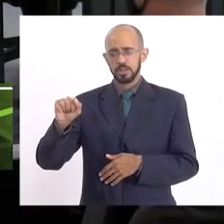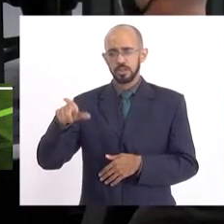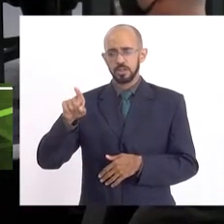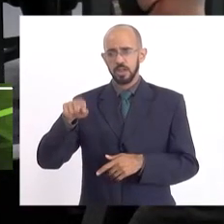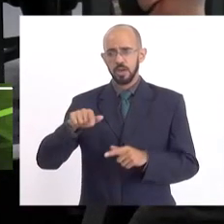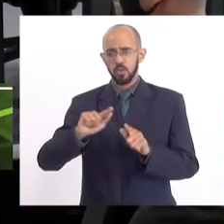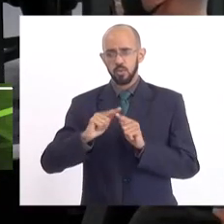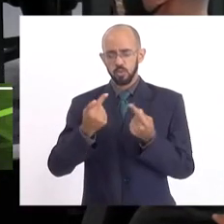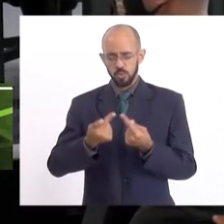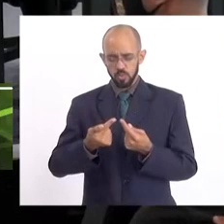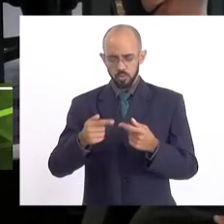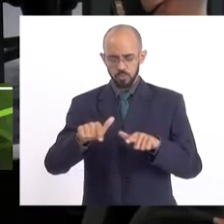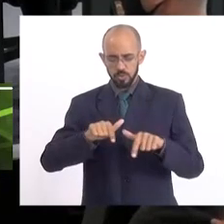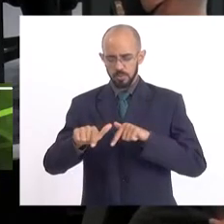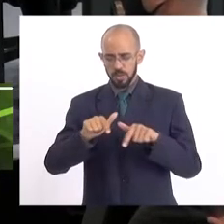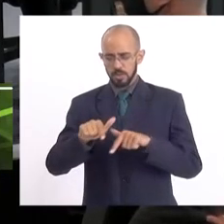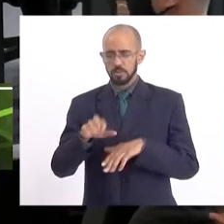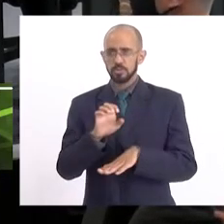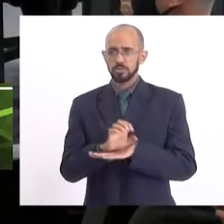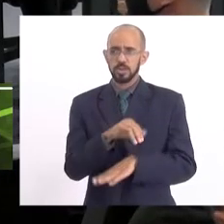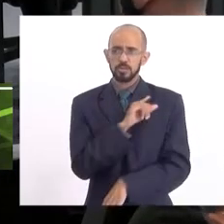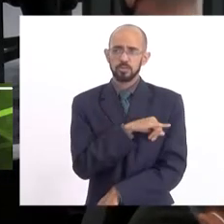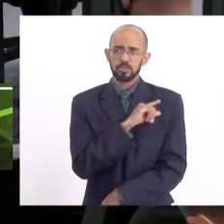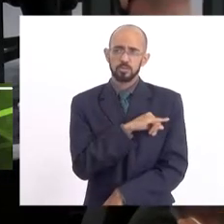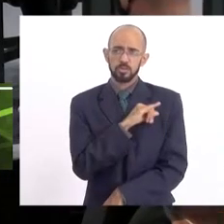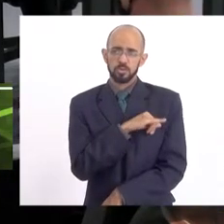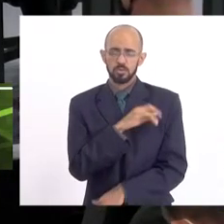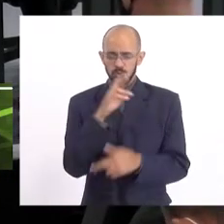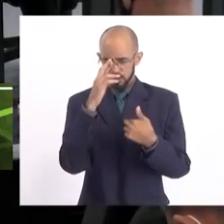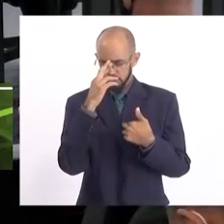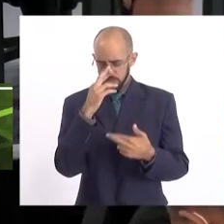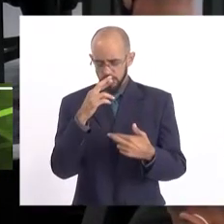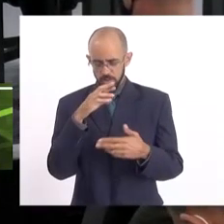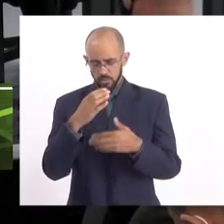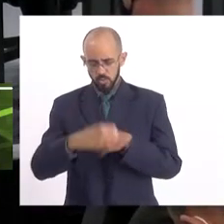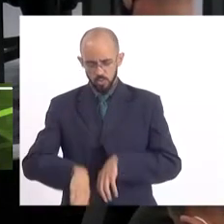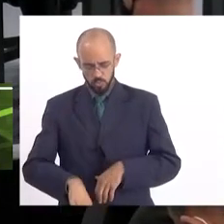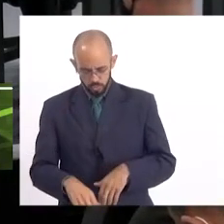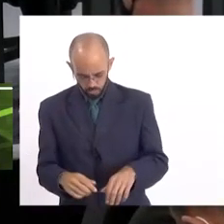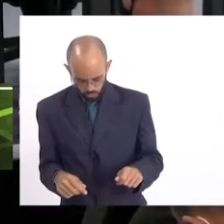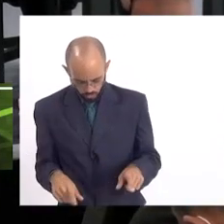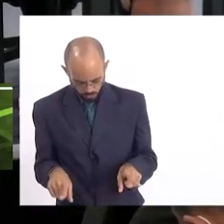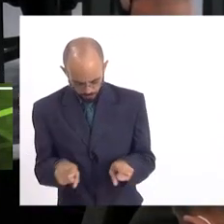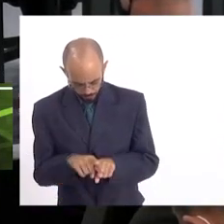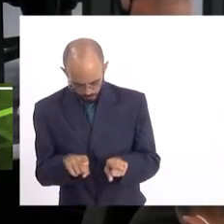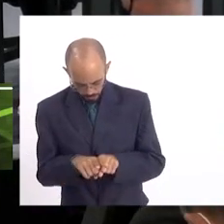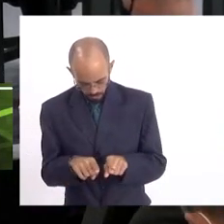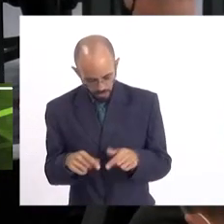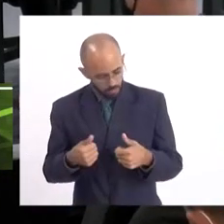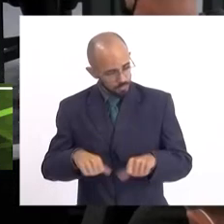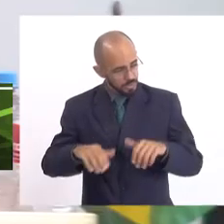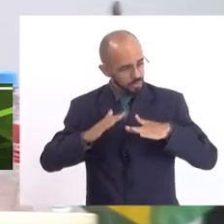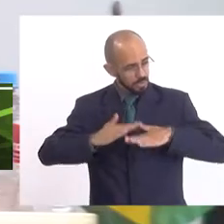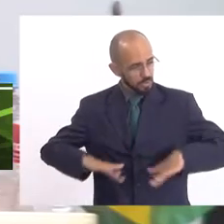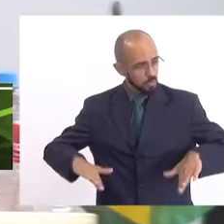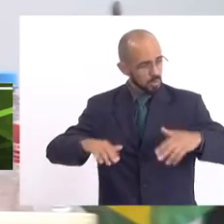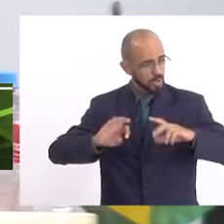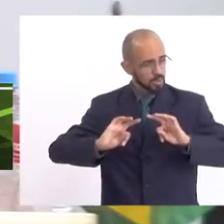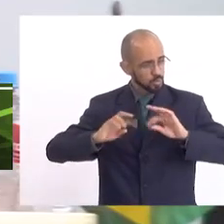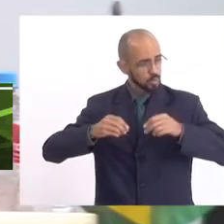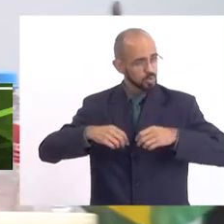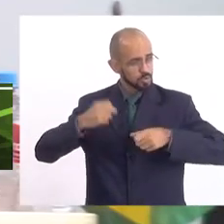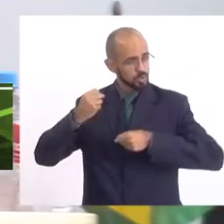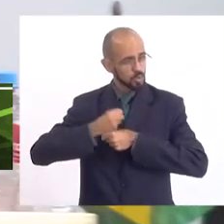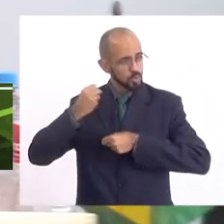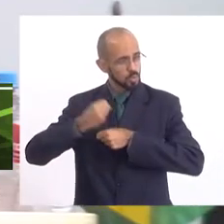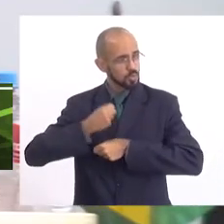efetivamente servindo ao Estado do Rio de Janeiro via concurso público, respeitando o concurso público, e também dando a tranquilidade daqueles que construíram ao longo da